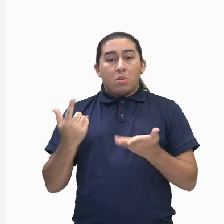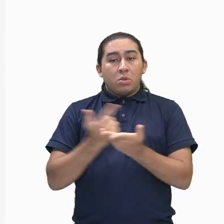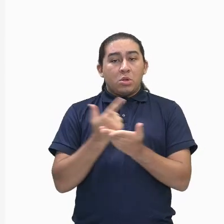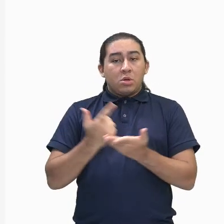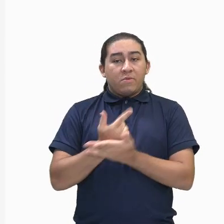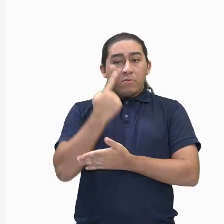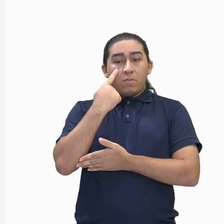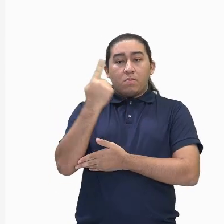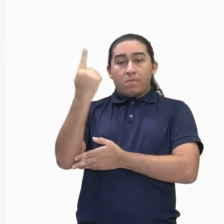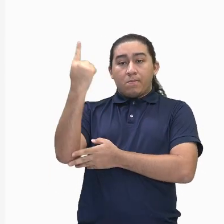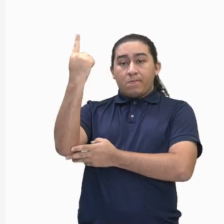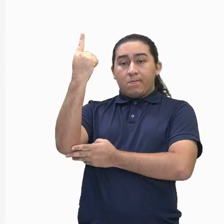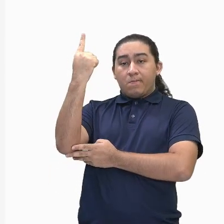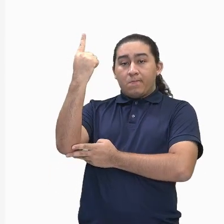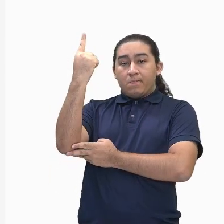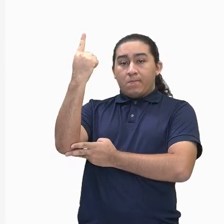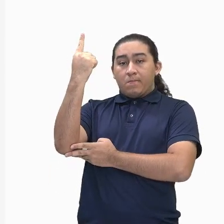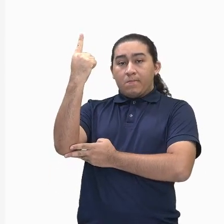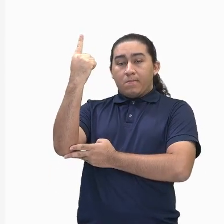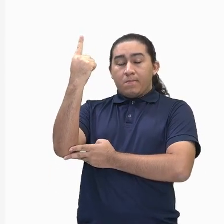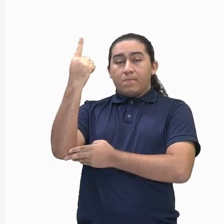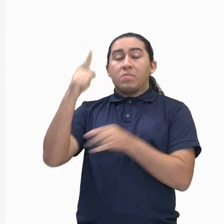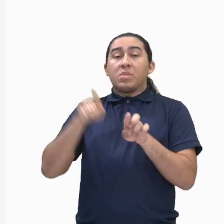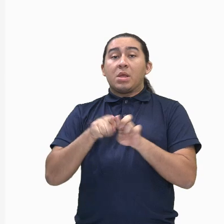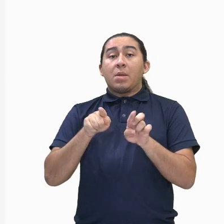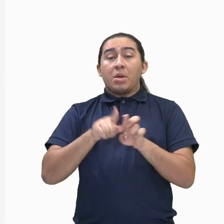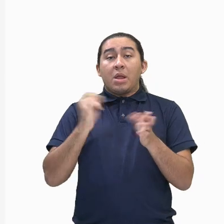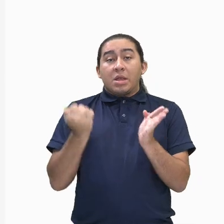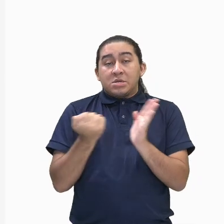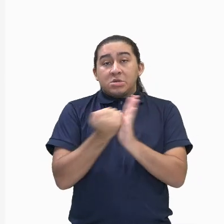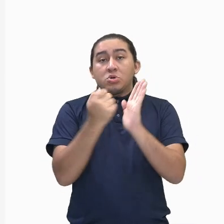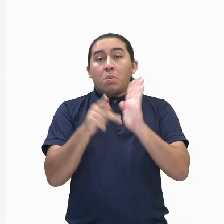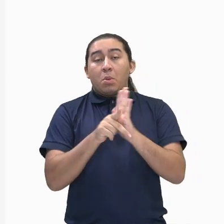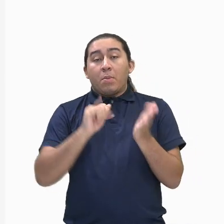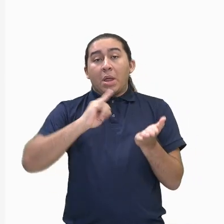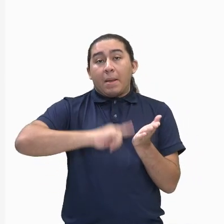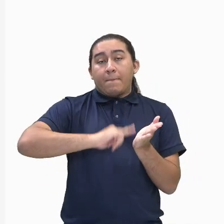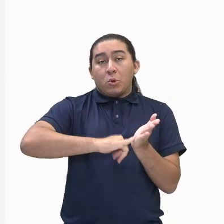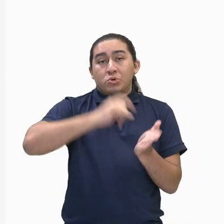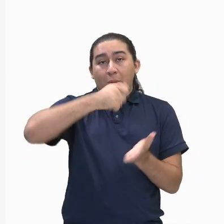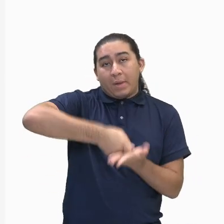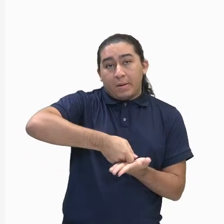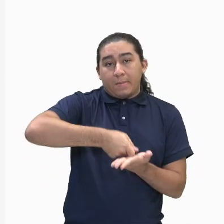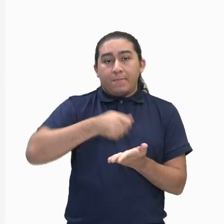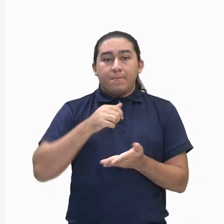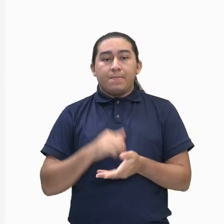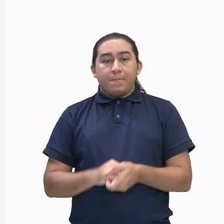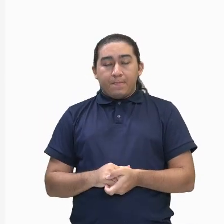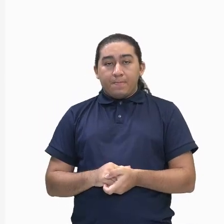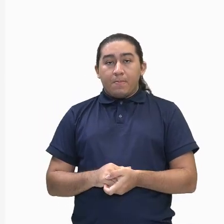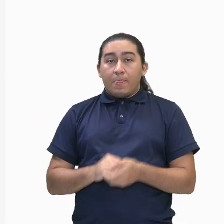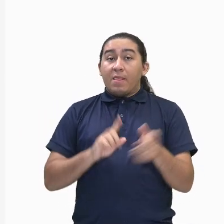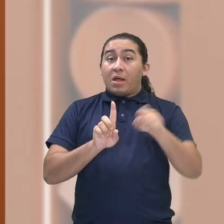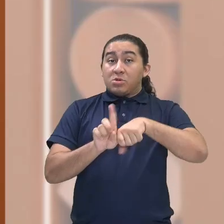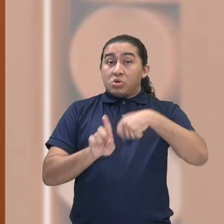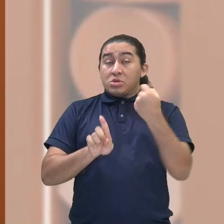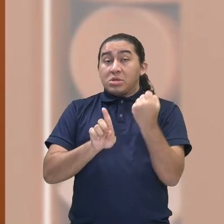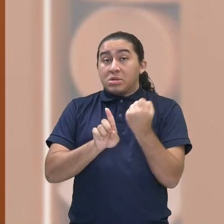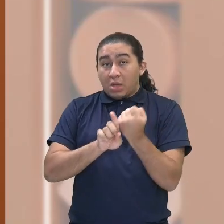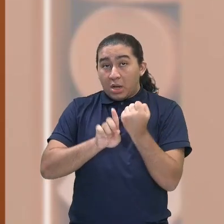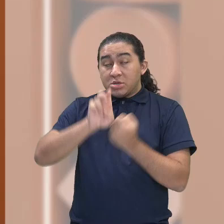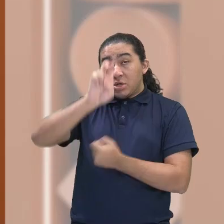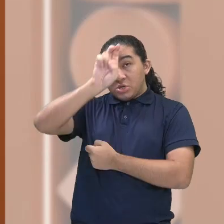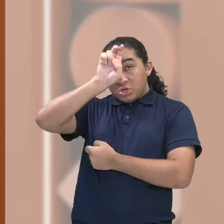e Registros de Impostos. Vale ressaltar que a sociedade egípcia ela